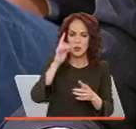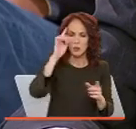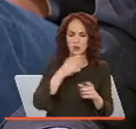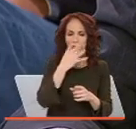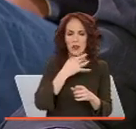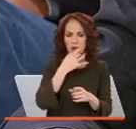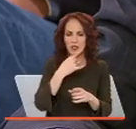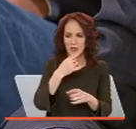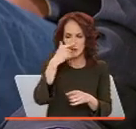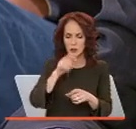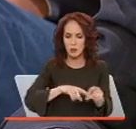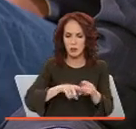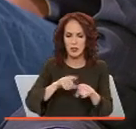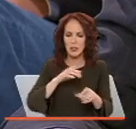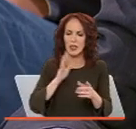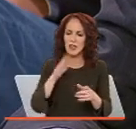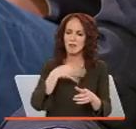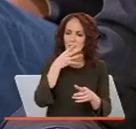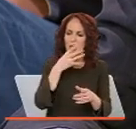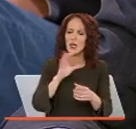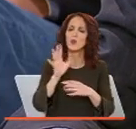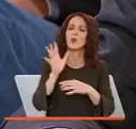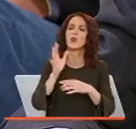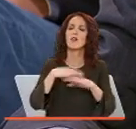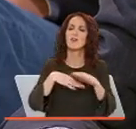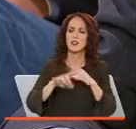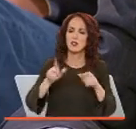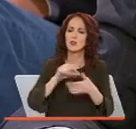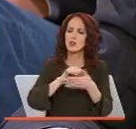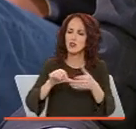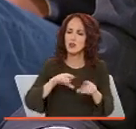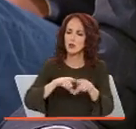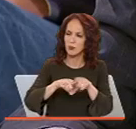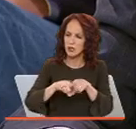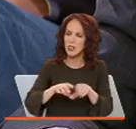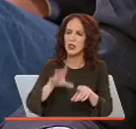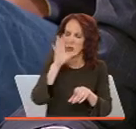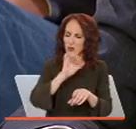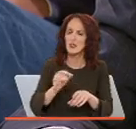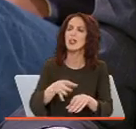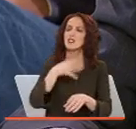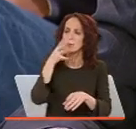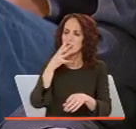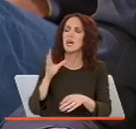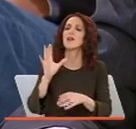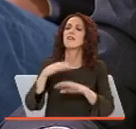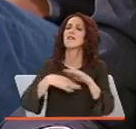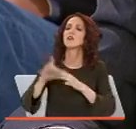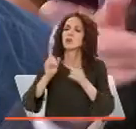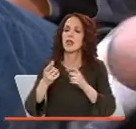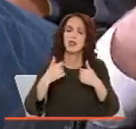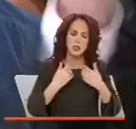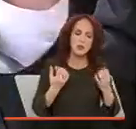que o político deve dar satisfação daquilo que faz, mesmo depois de sair do governo. E eu estou de acordo com ele, também quis